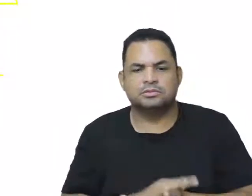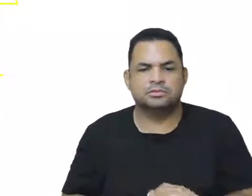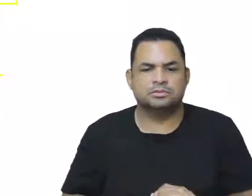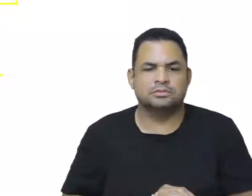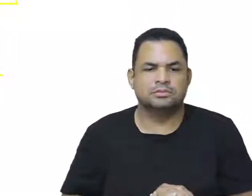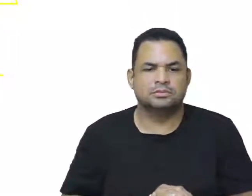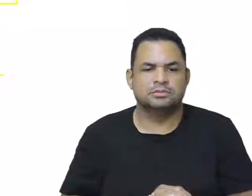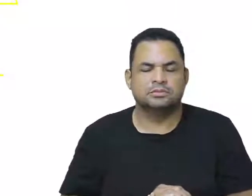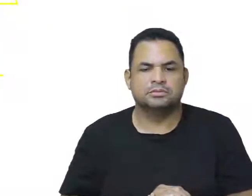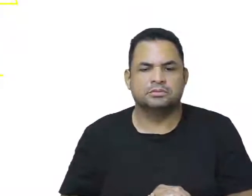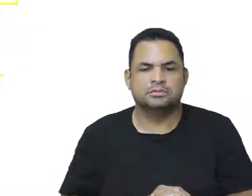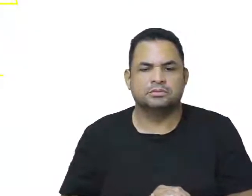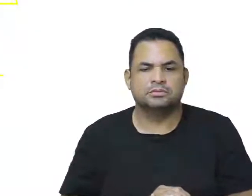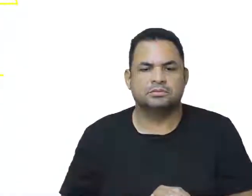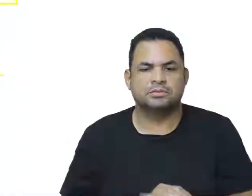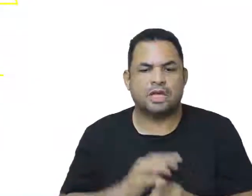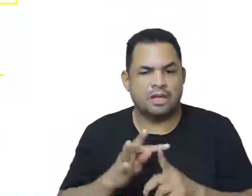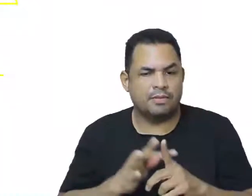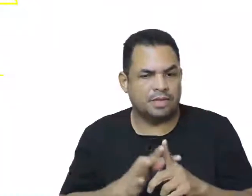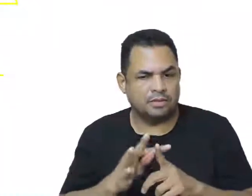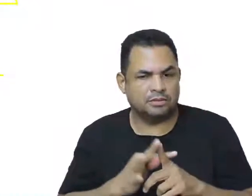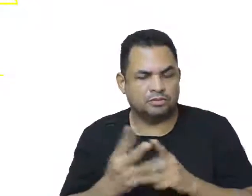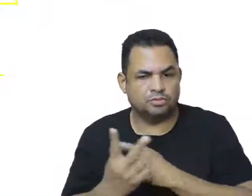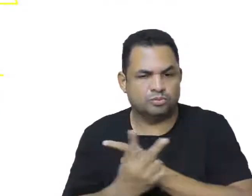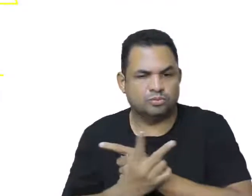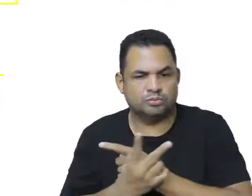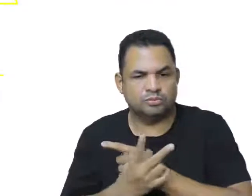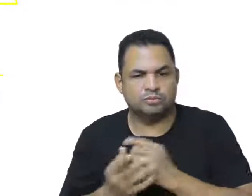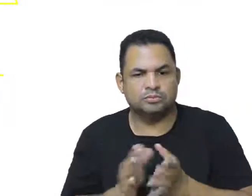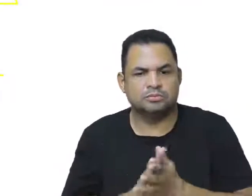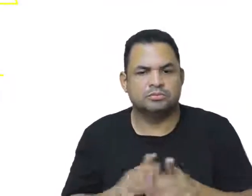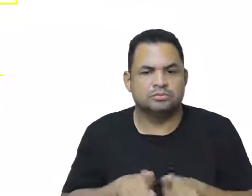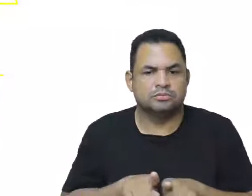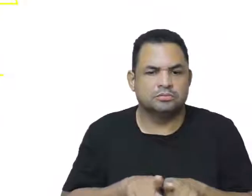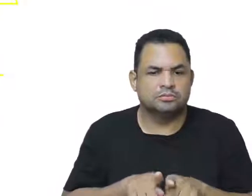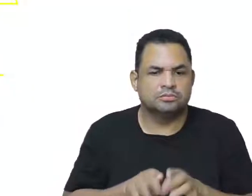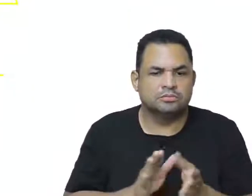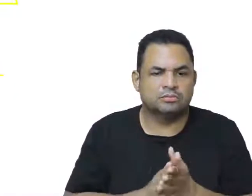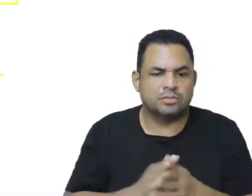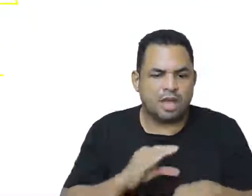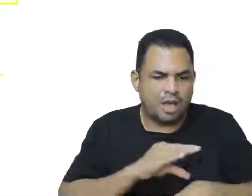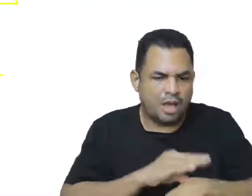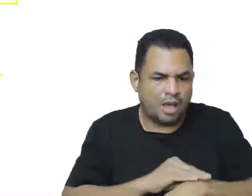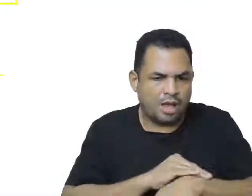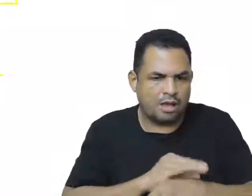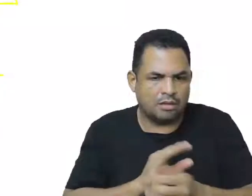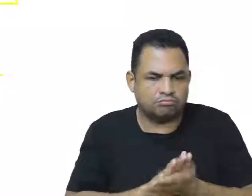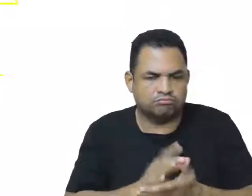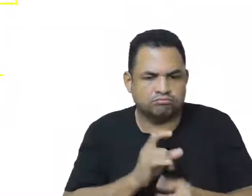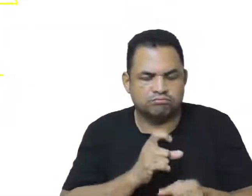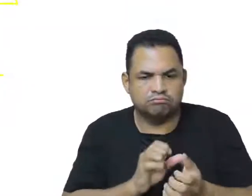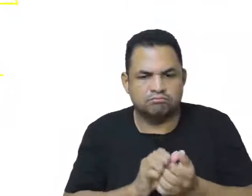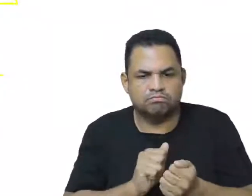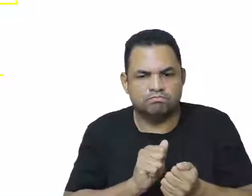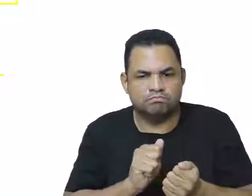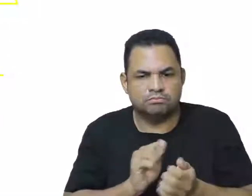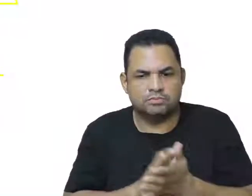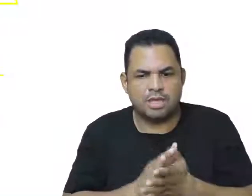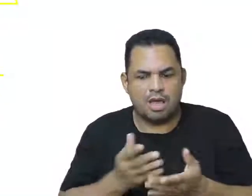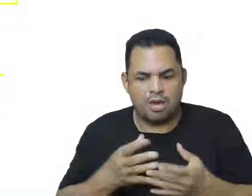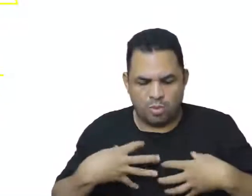aqui variações externas de temperatura, tá, pessoal? Além de fixar a pele aos órgãos e